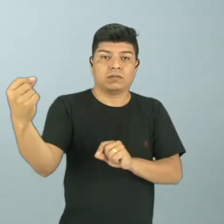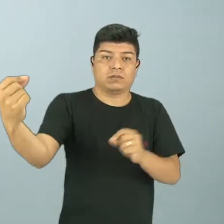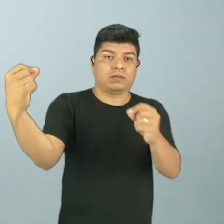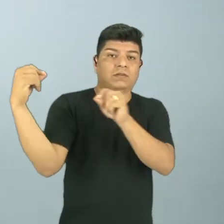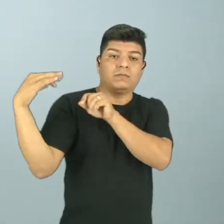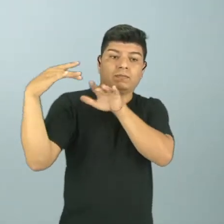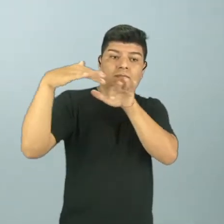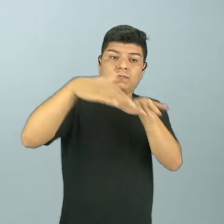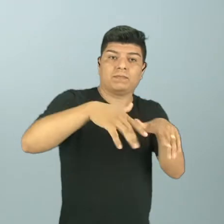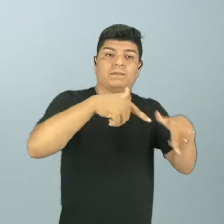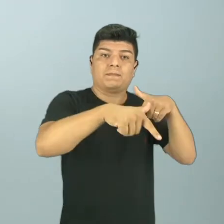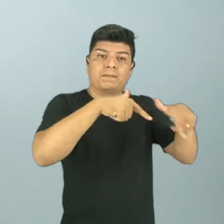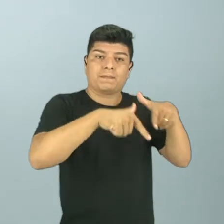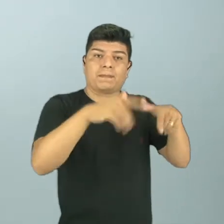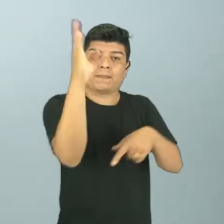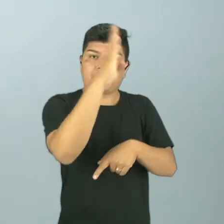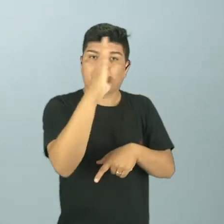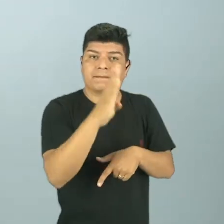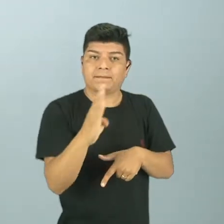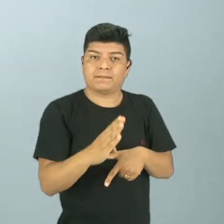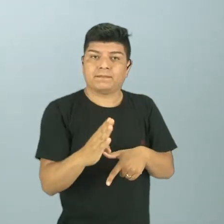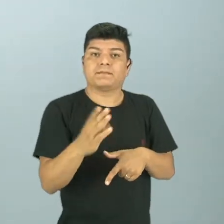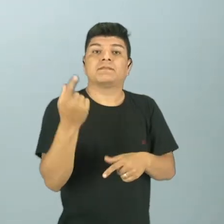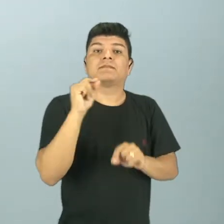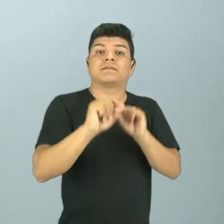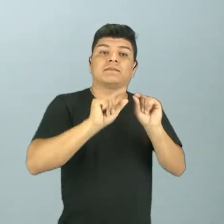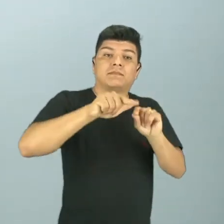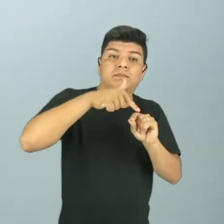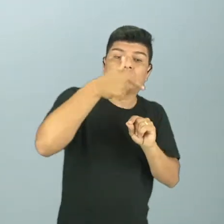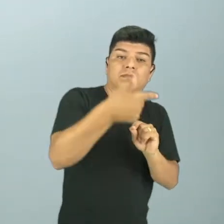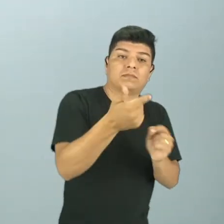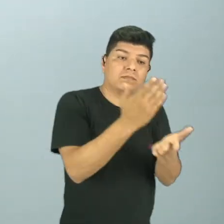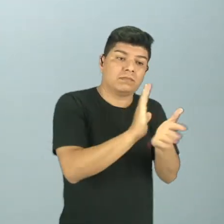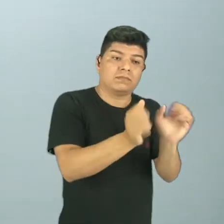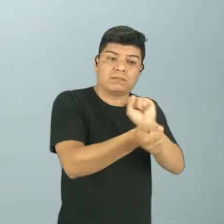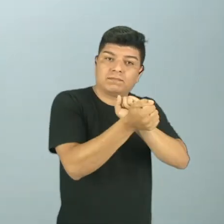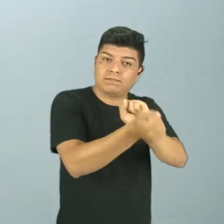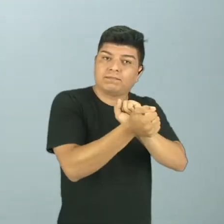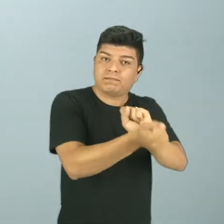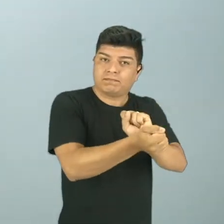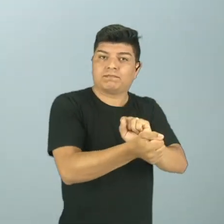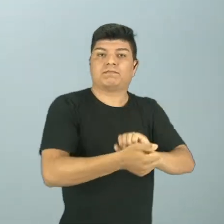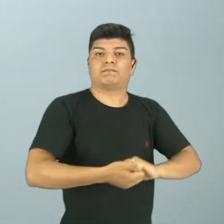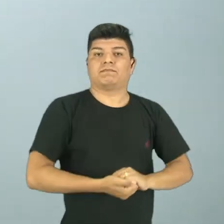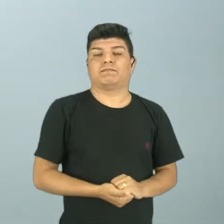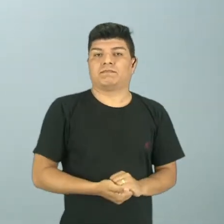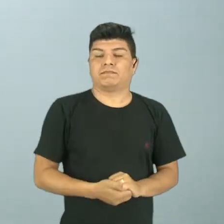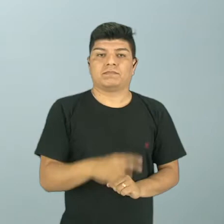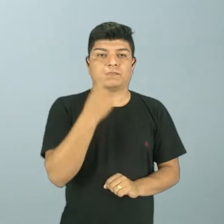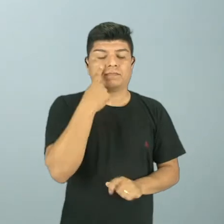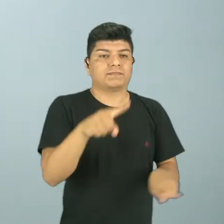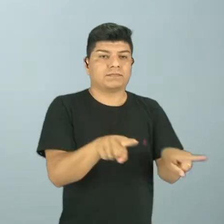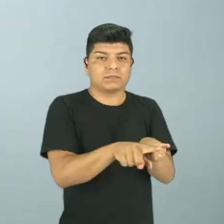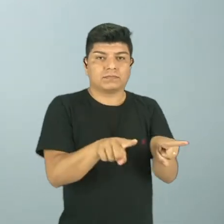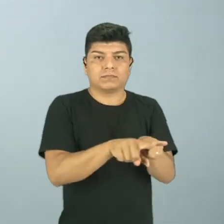trabalhar no Brasil? Quem que vai compor a mão de obra após a abolição da escravidão? A gente vai